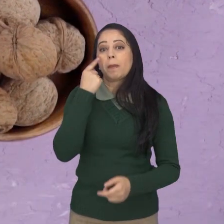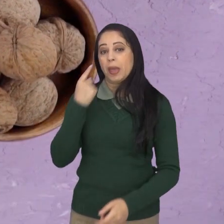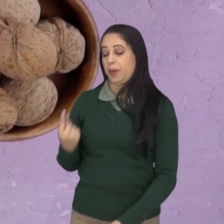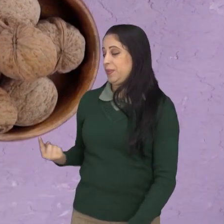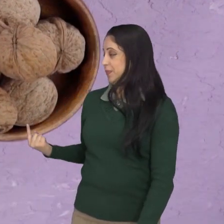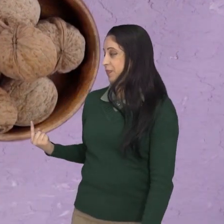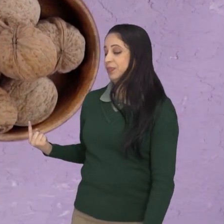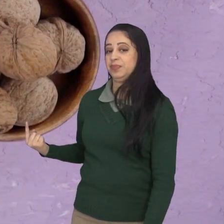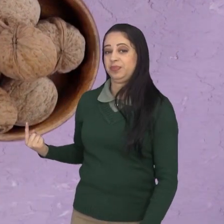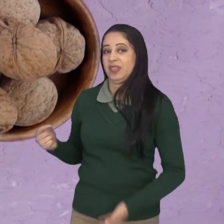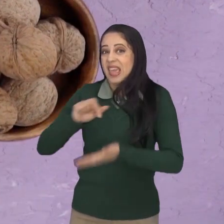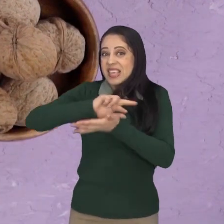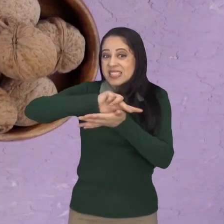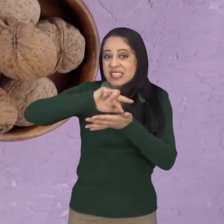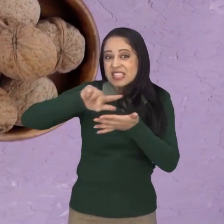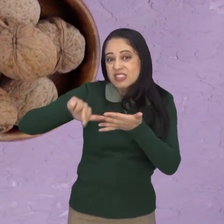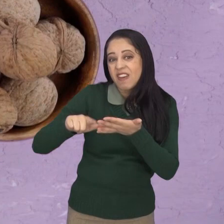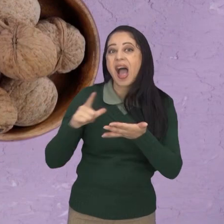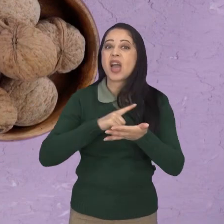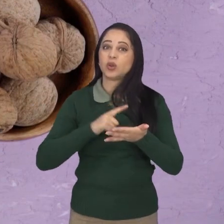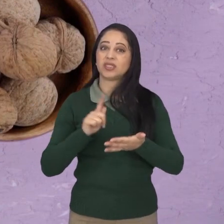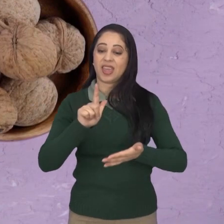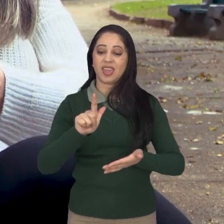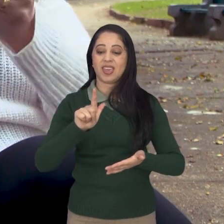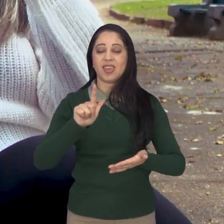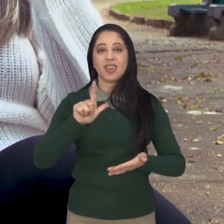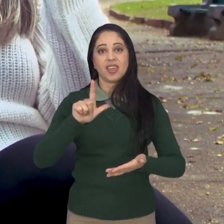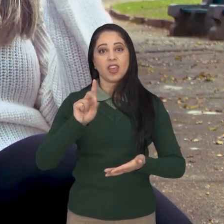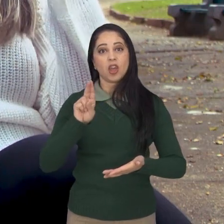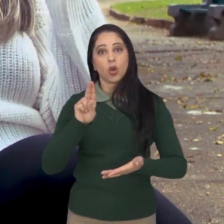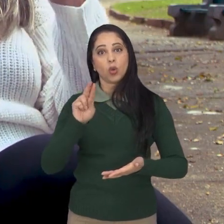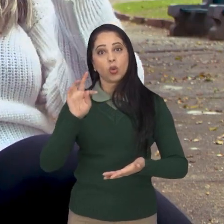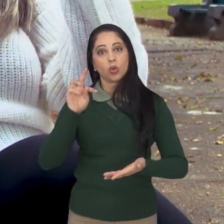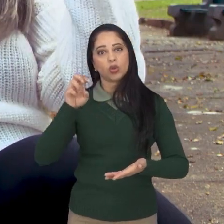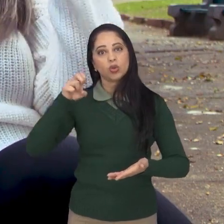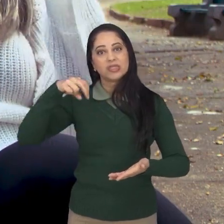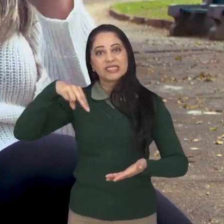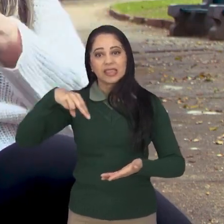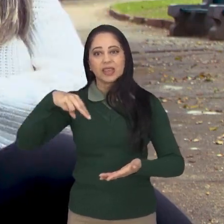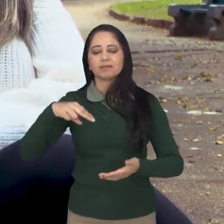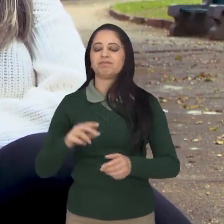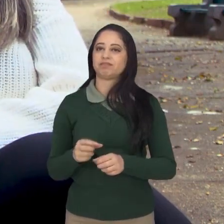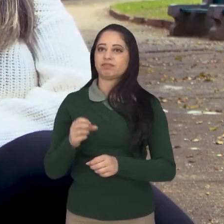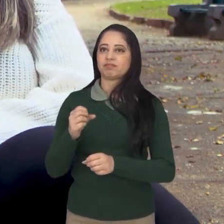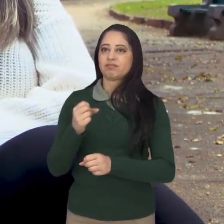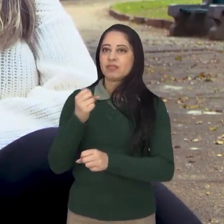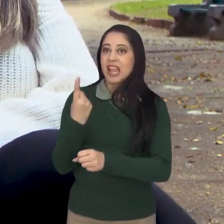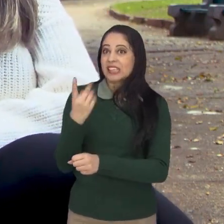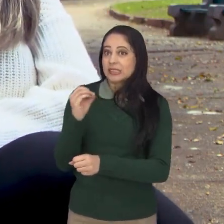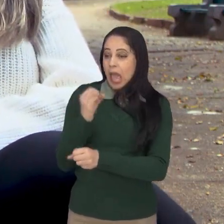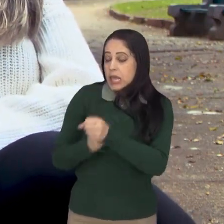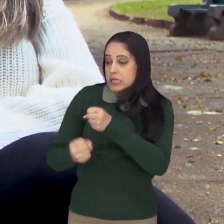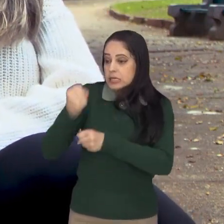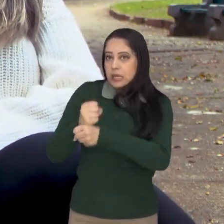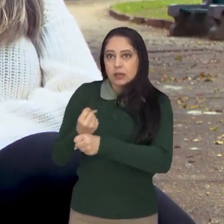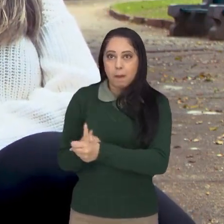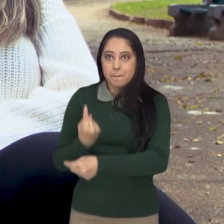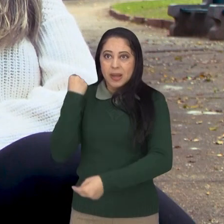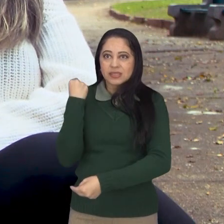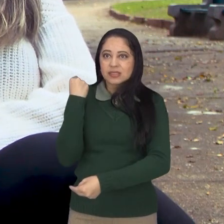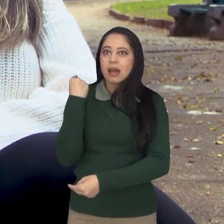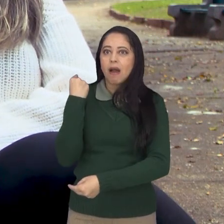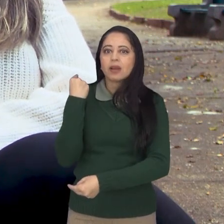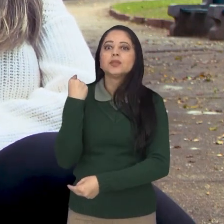trigo, na aveia, cevada e em outros alimentos. Quando eu descobri, há quase 10 anos atrás, era bem